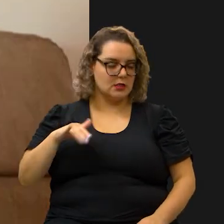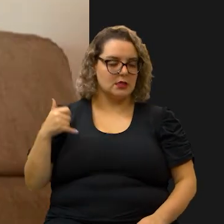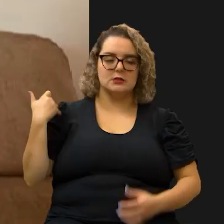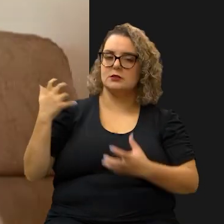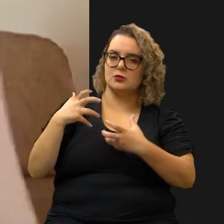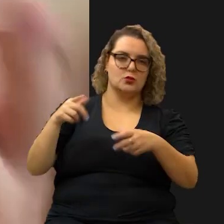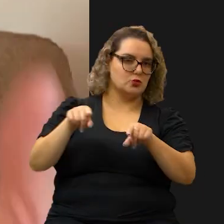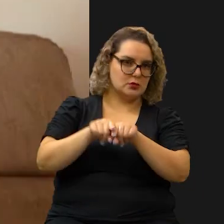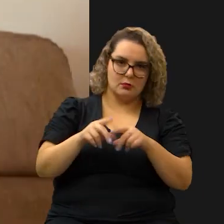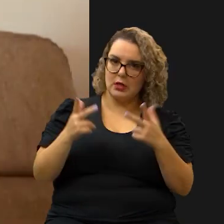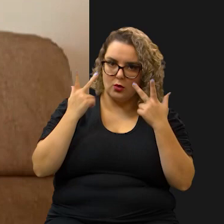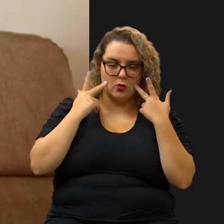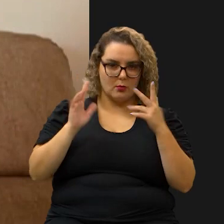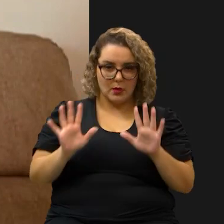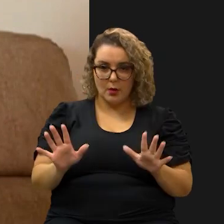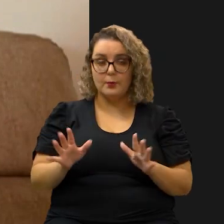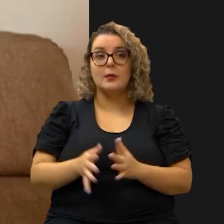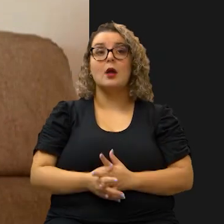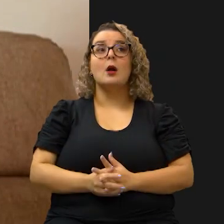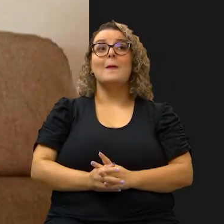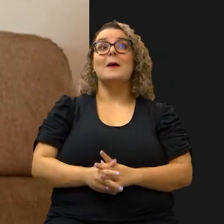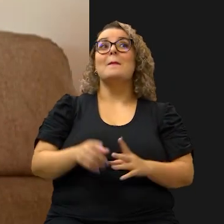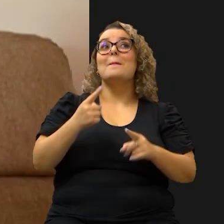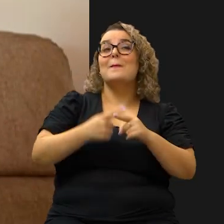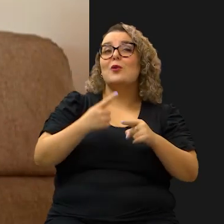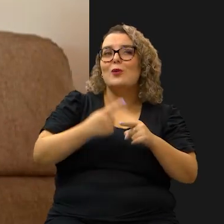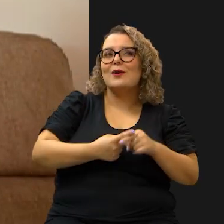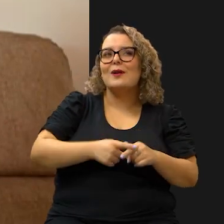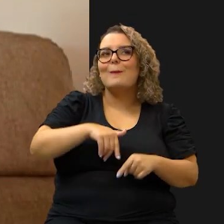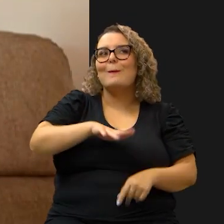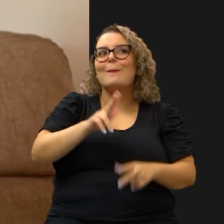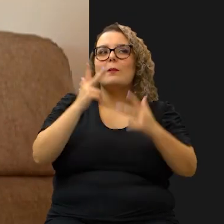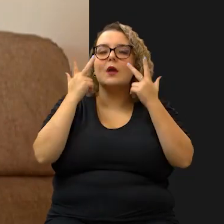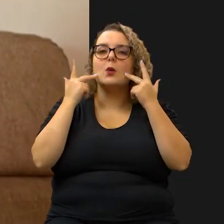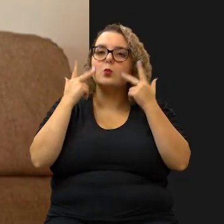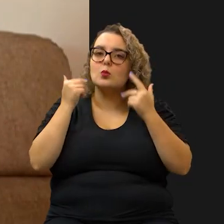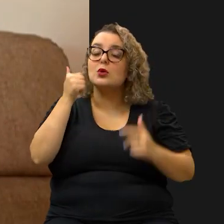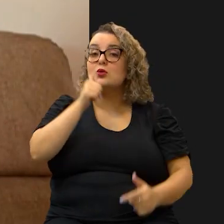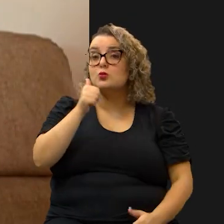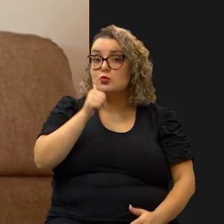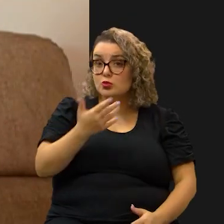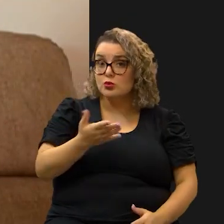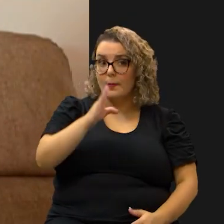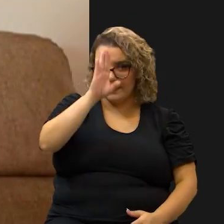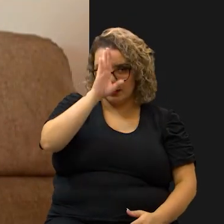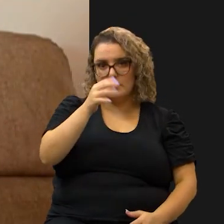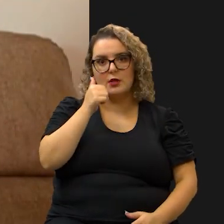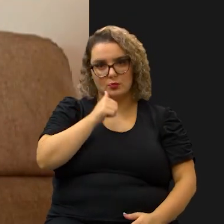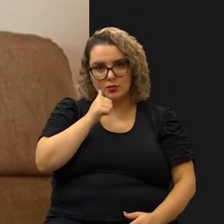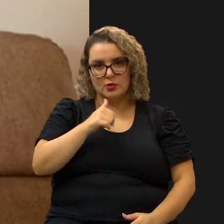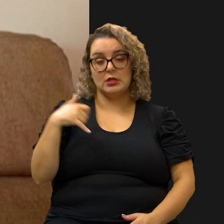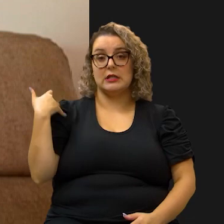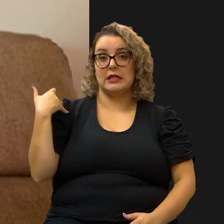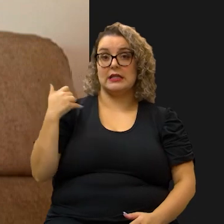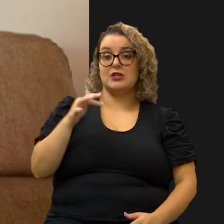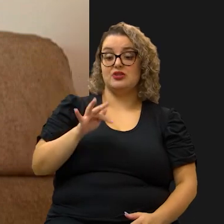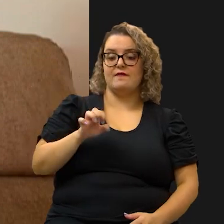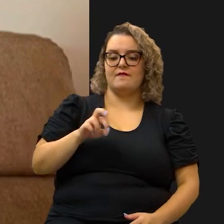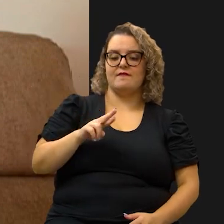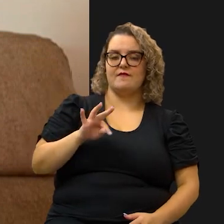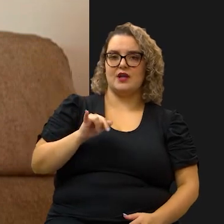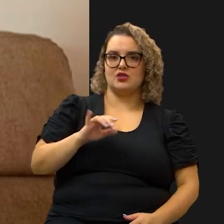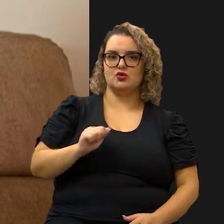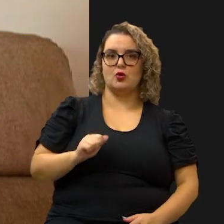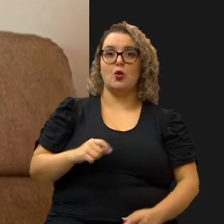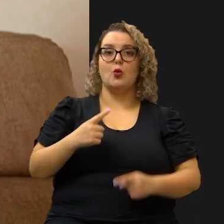acomete criança e idoso também. Mas é por que ela é mais comum na mulher, principalmente na mulher e